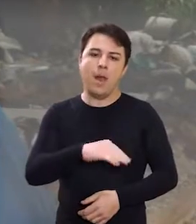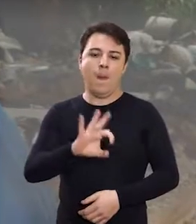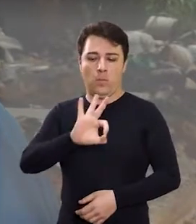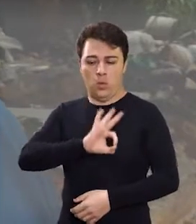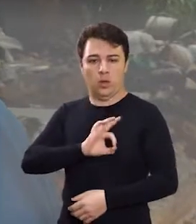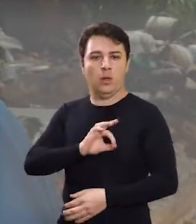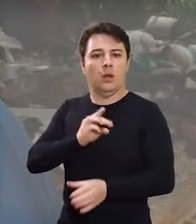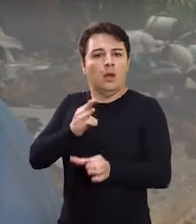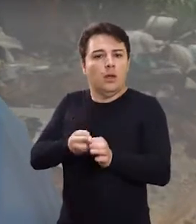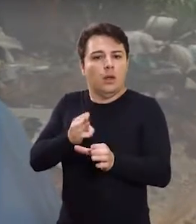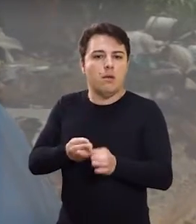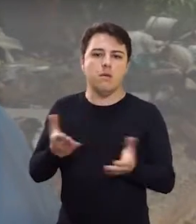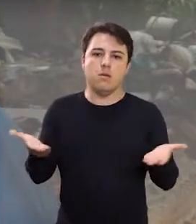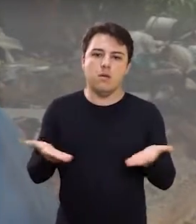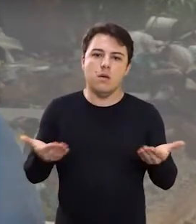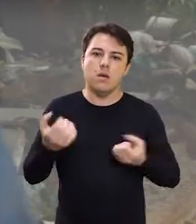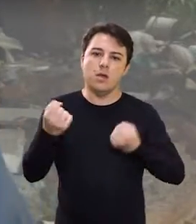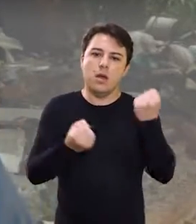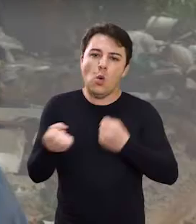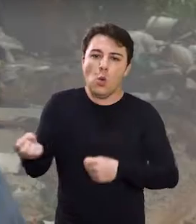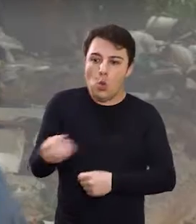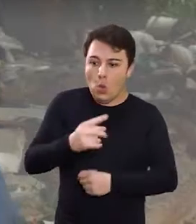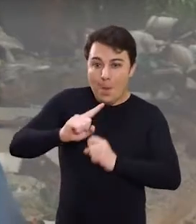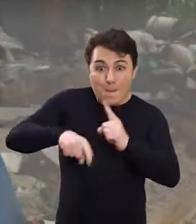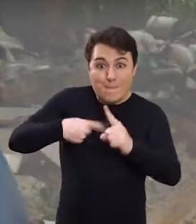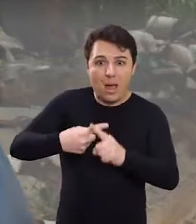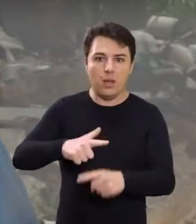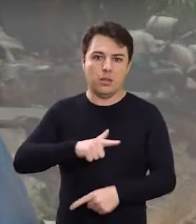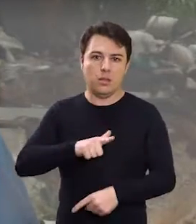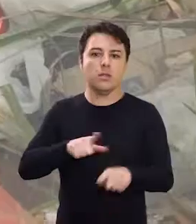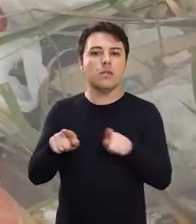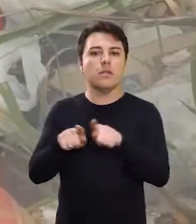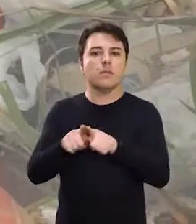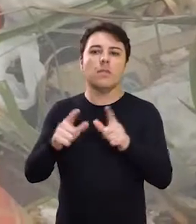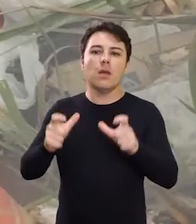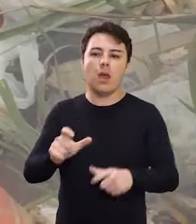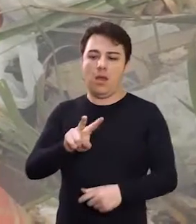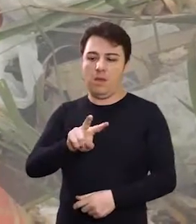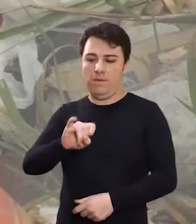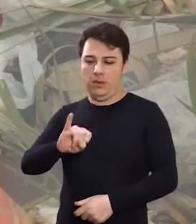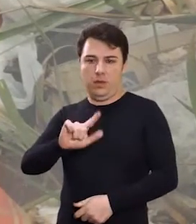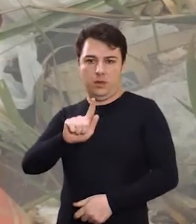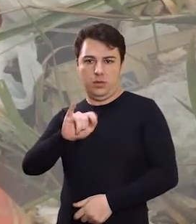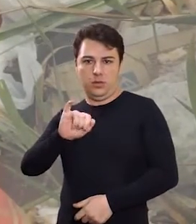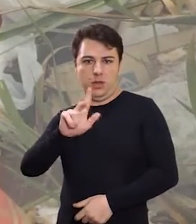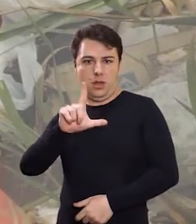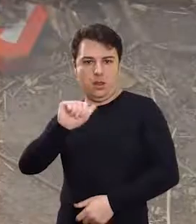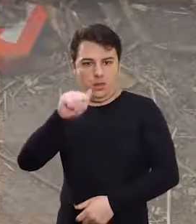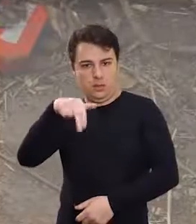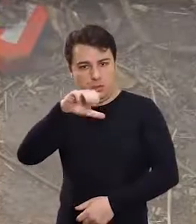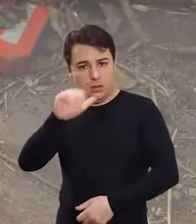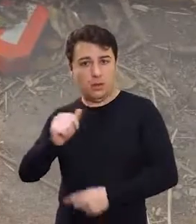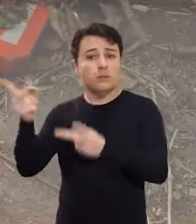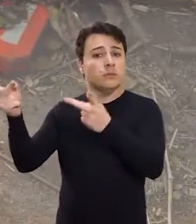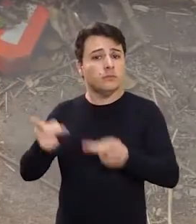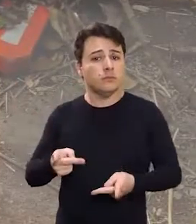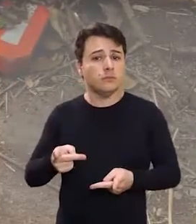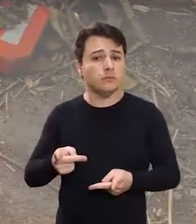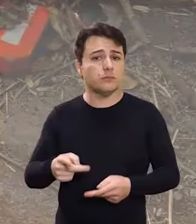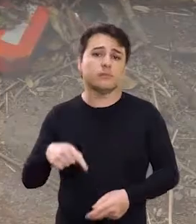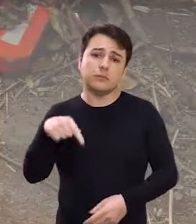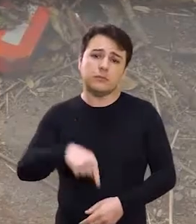documento pedindo apoio da Polícia Militar a guarda municipal chegou mais viatura para guarda EA